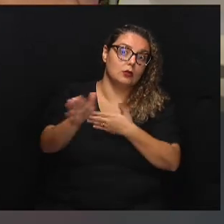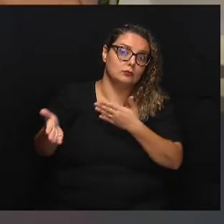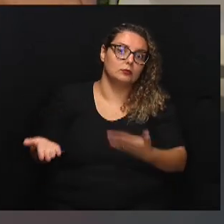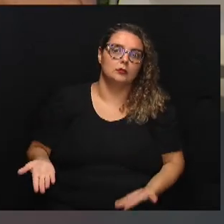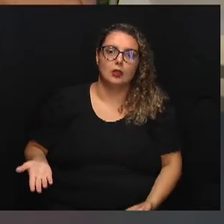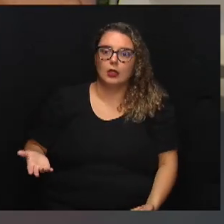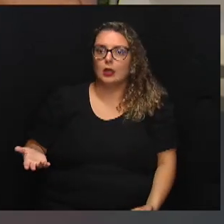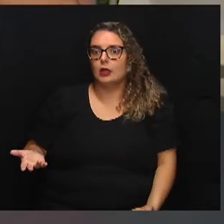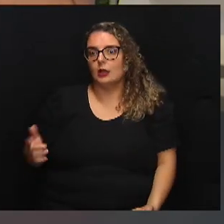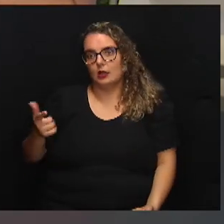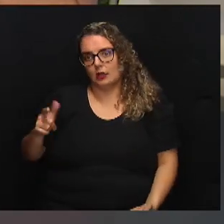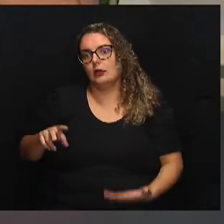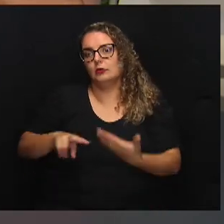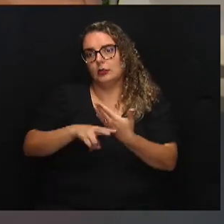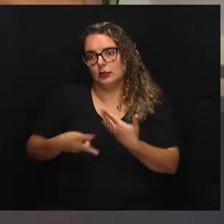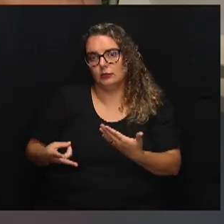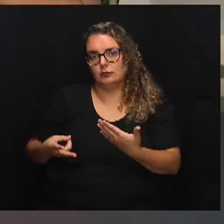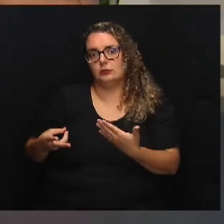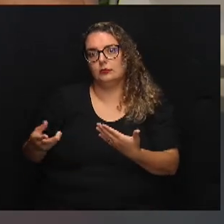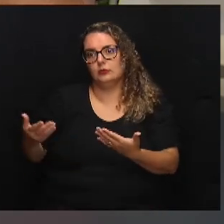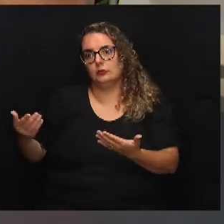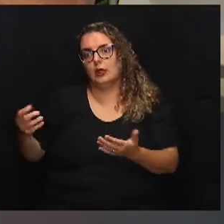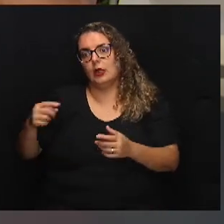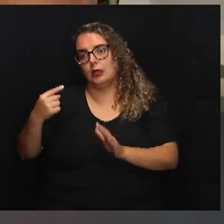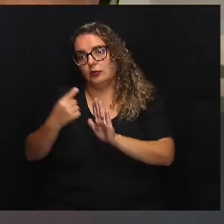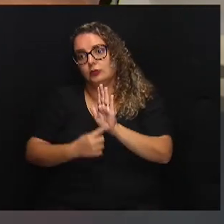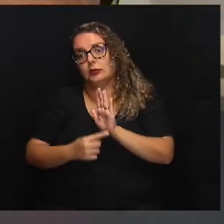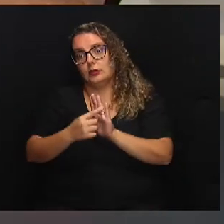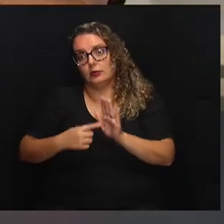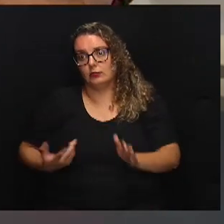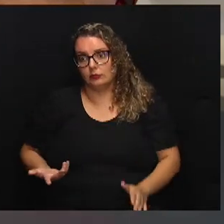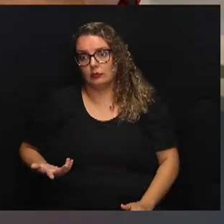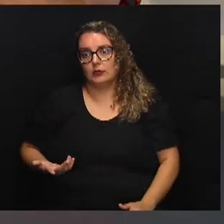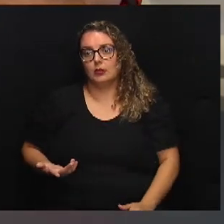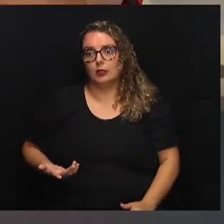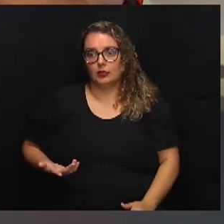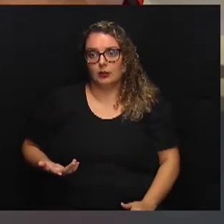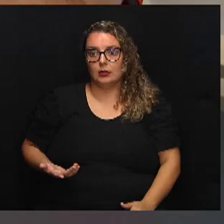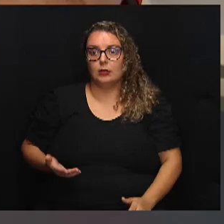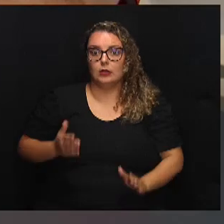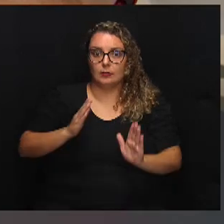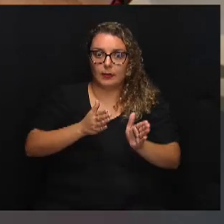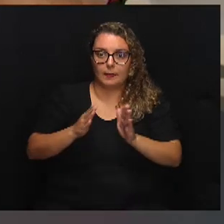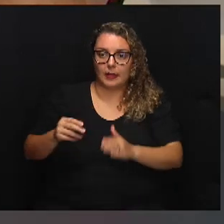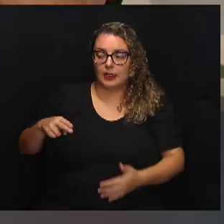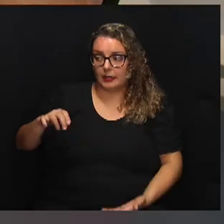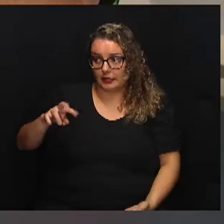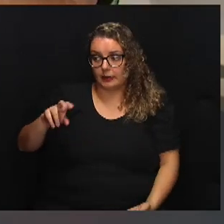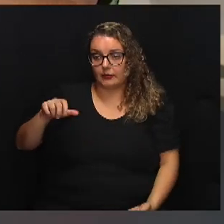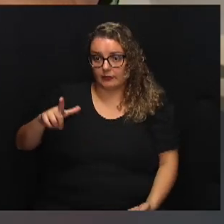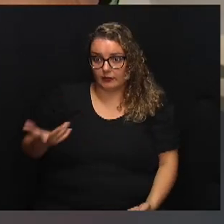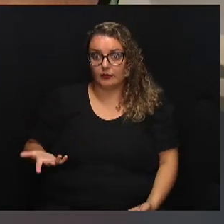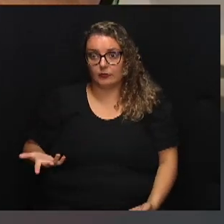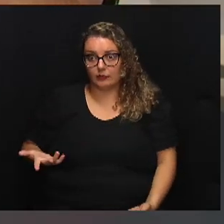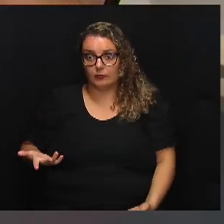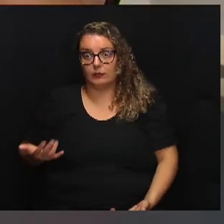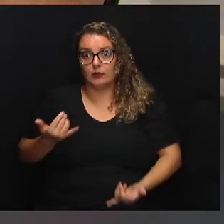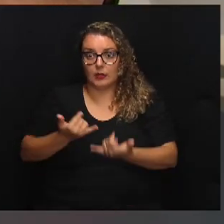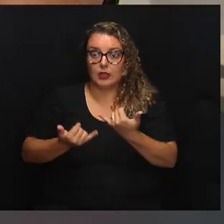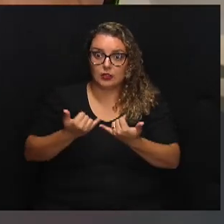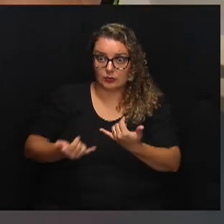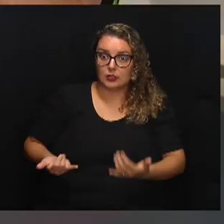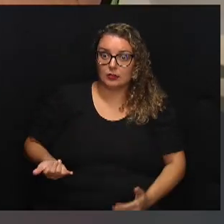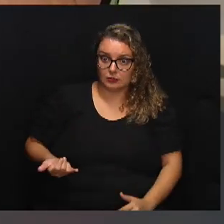inclusive, acarreta a anulação da prova, né? Uma fuga total. Quer dizer, existem níveis de fuga ao tema, uma fuga parcial vai